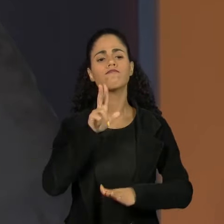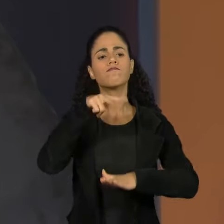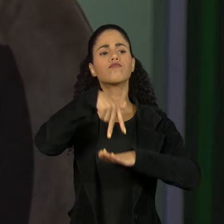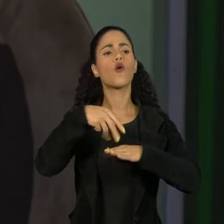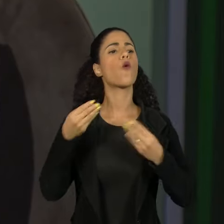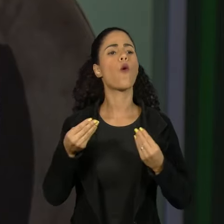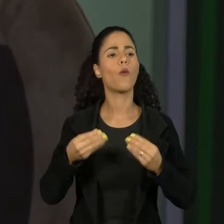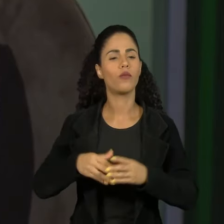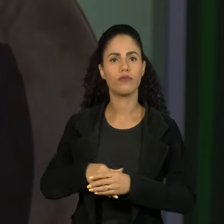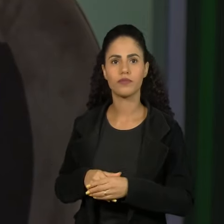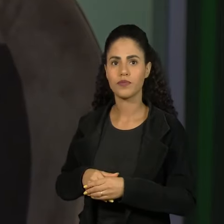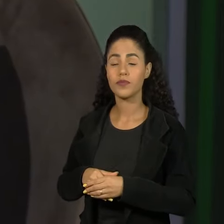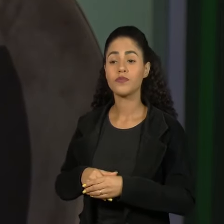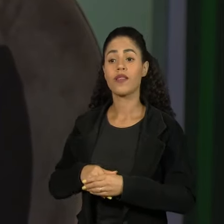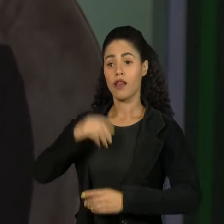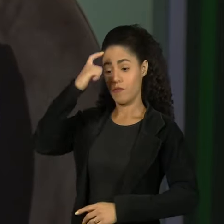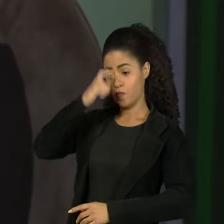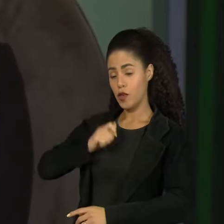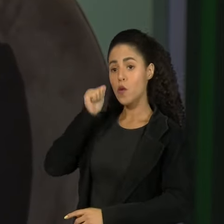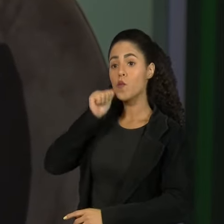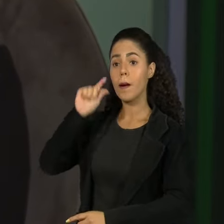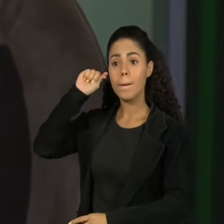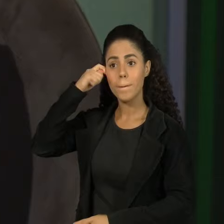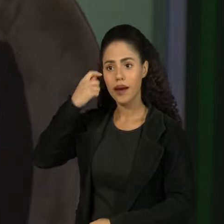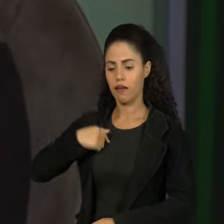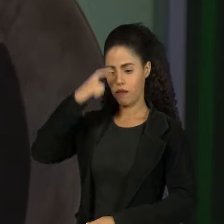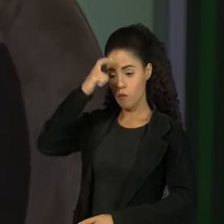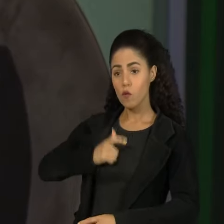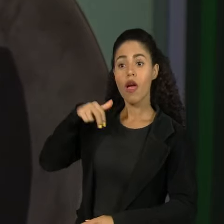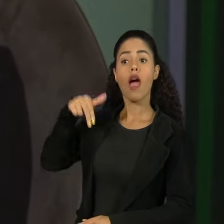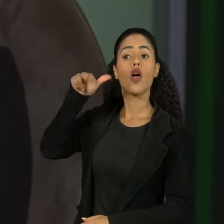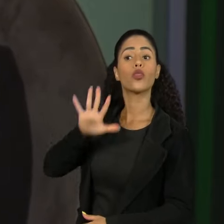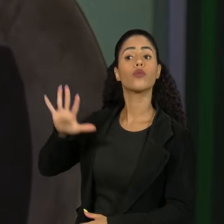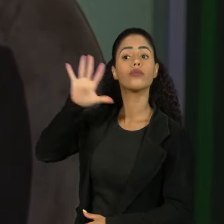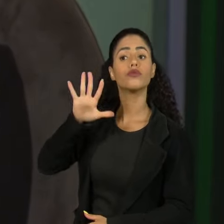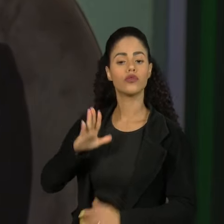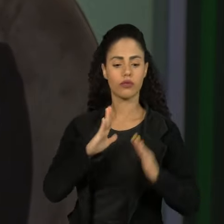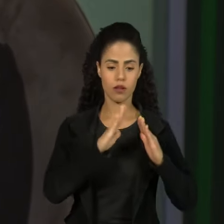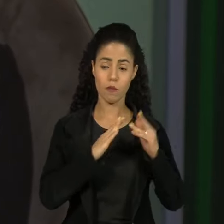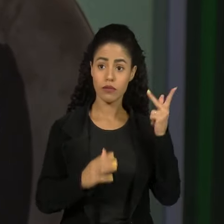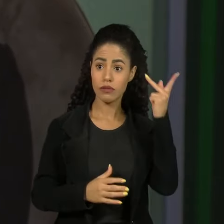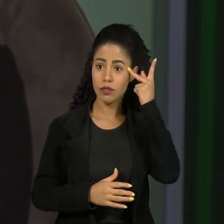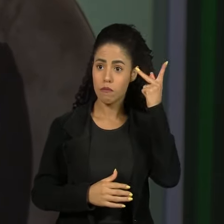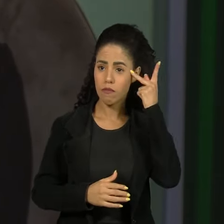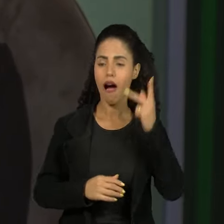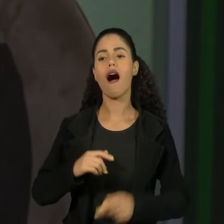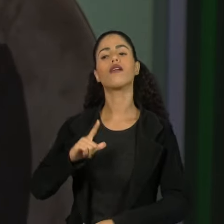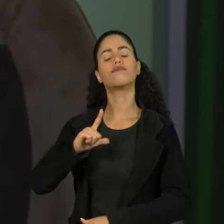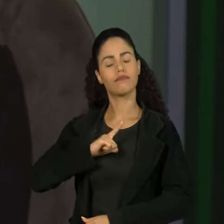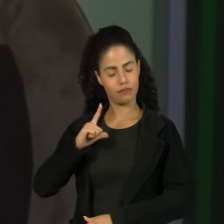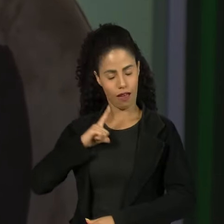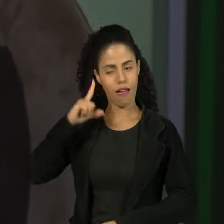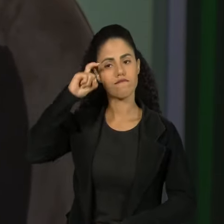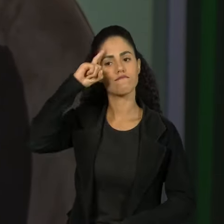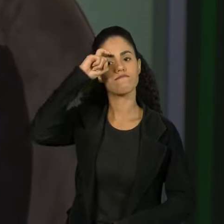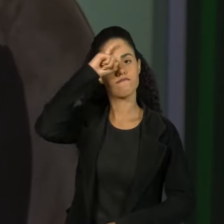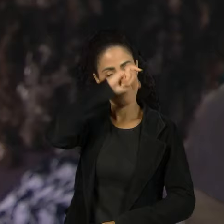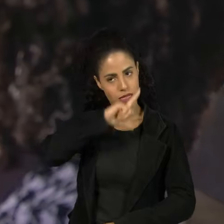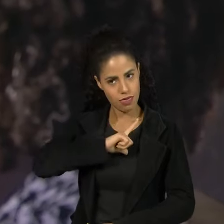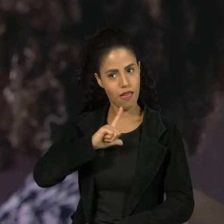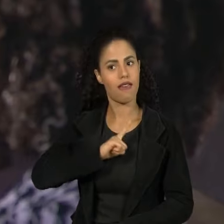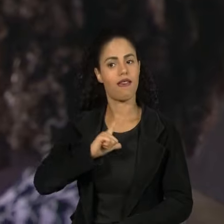mundo? Mas por ser uma mulher negra, uma mulher nordestina que está morando em São Paulo, né, tem as dificuldades